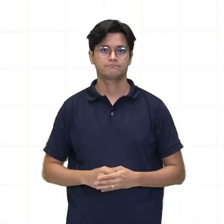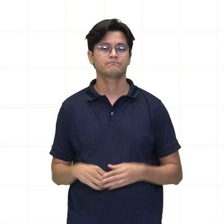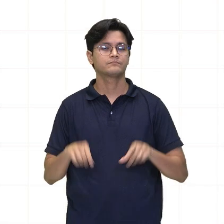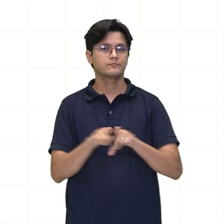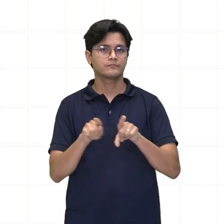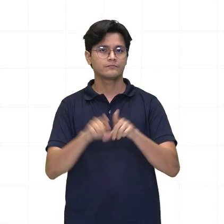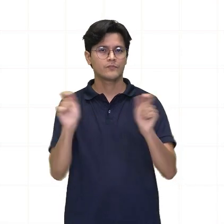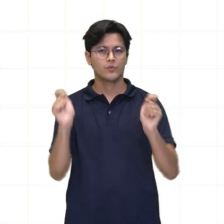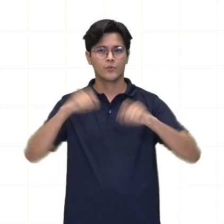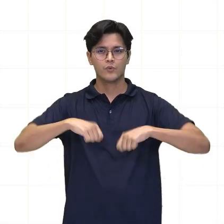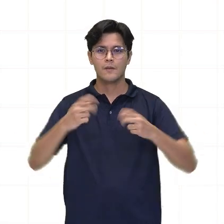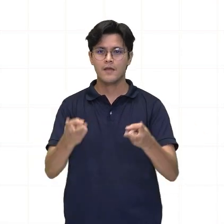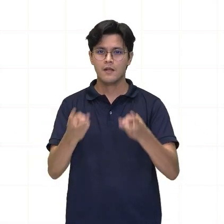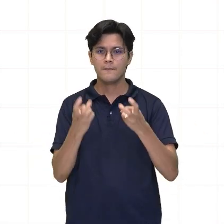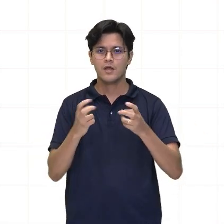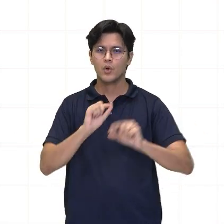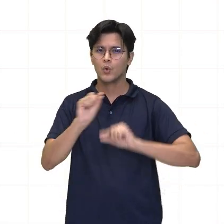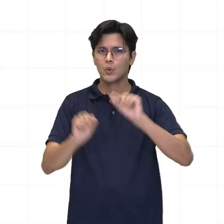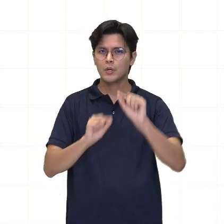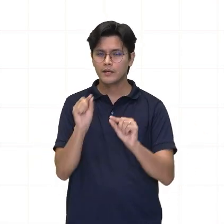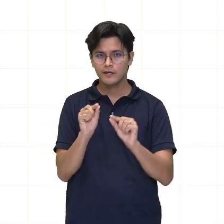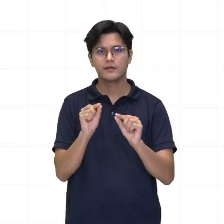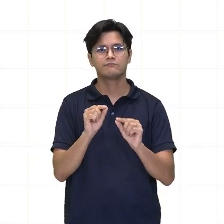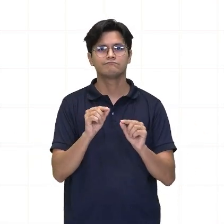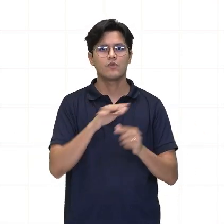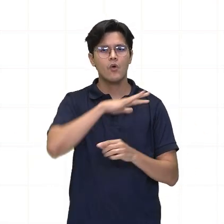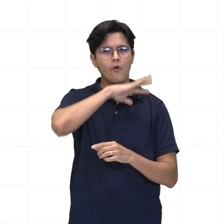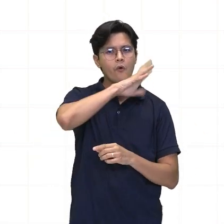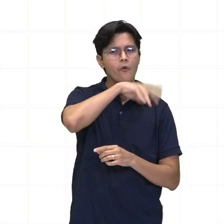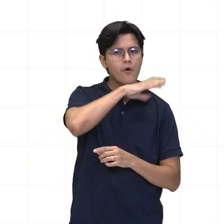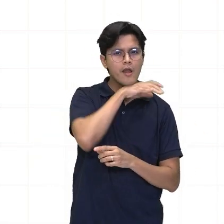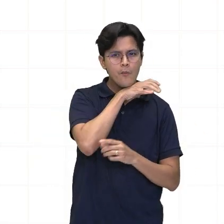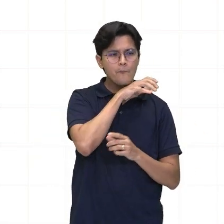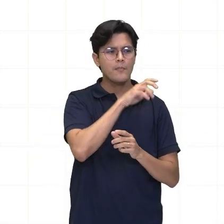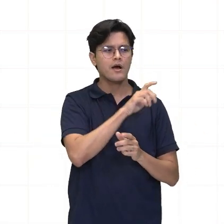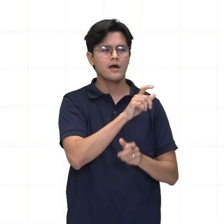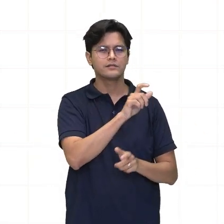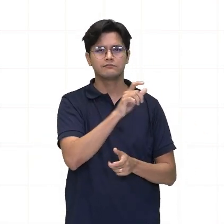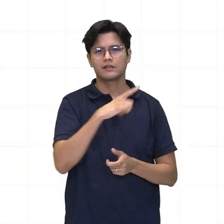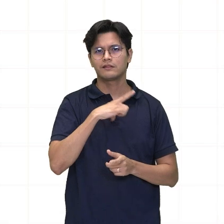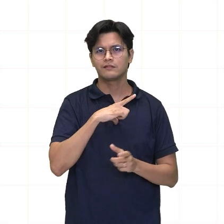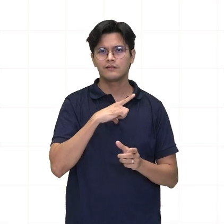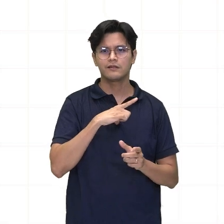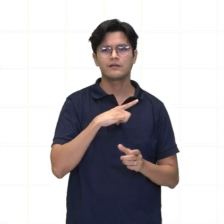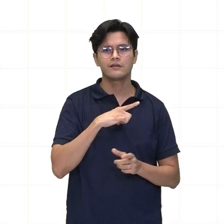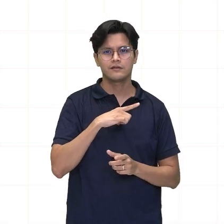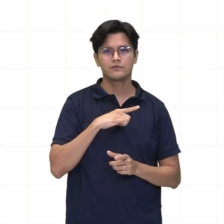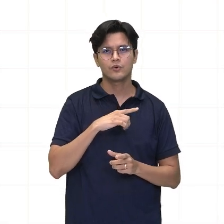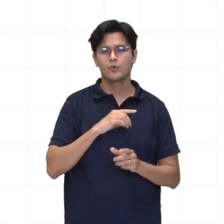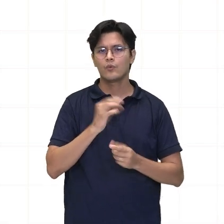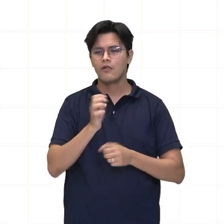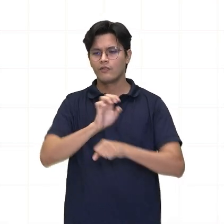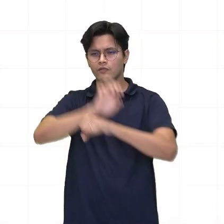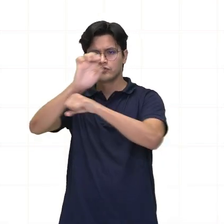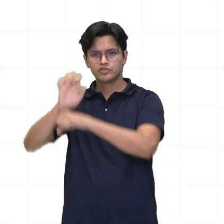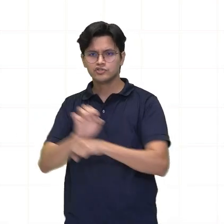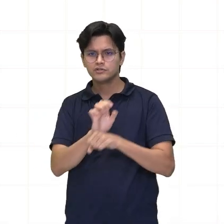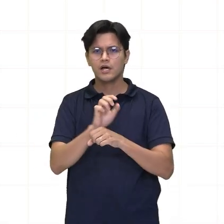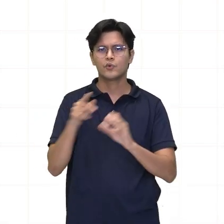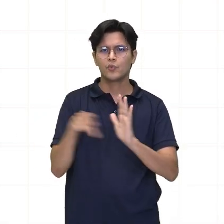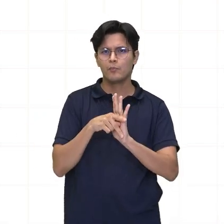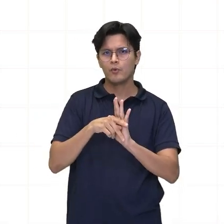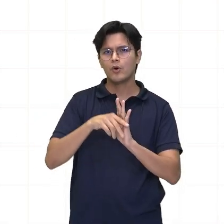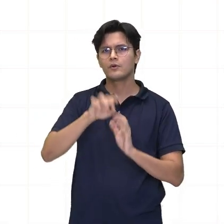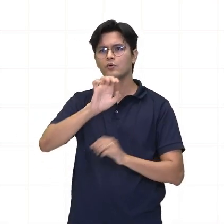uma diferença nas espécies que compõem cada um dos estados e que compõem também os